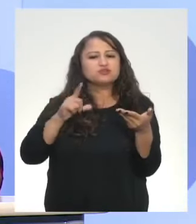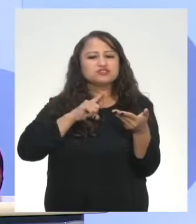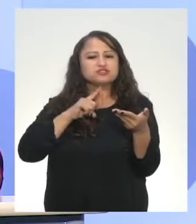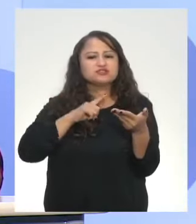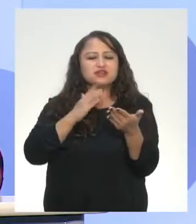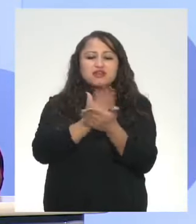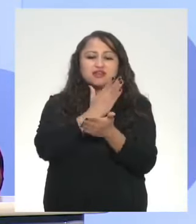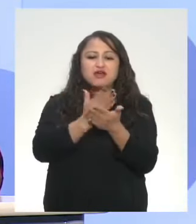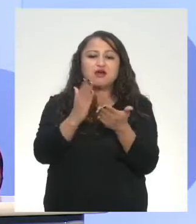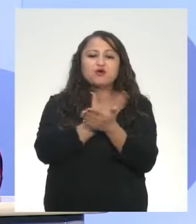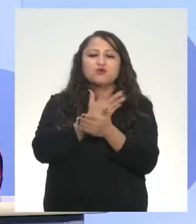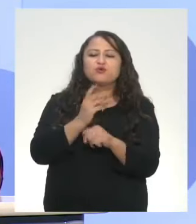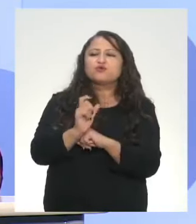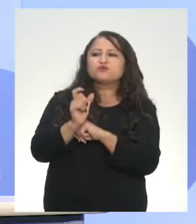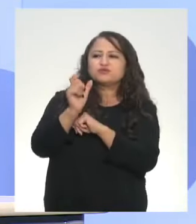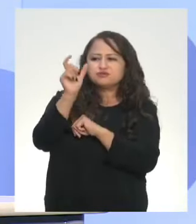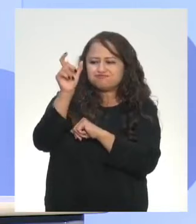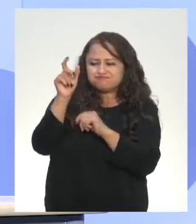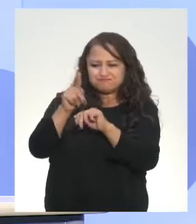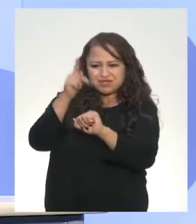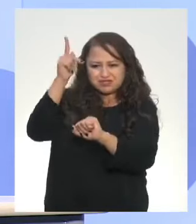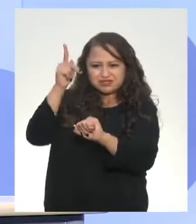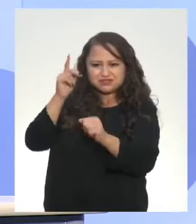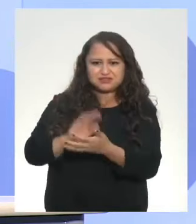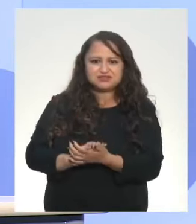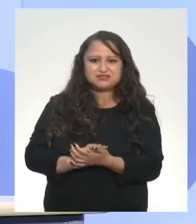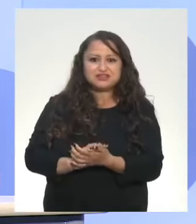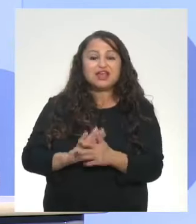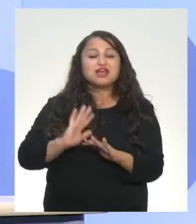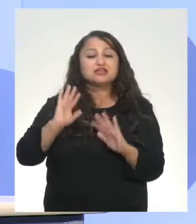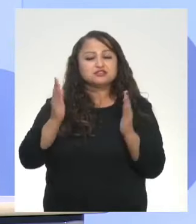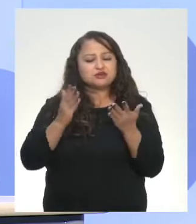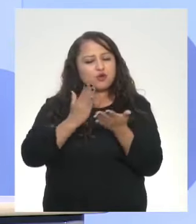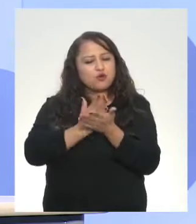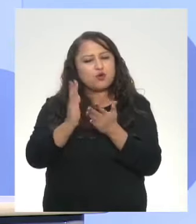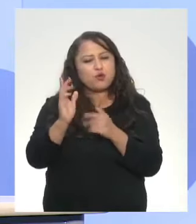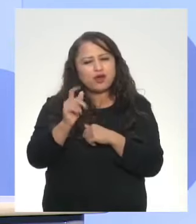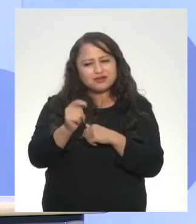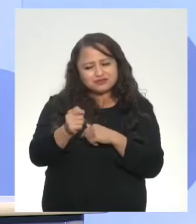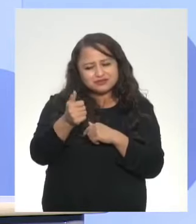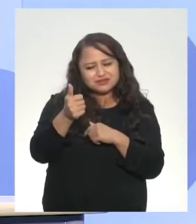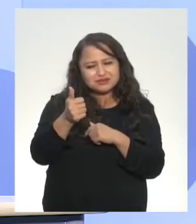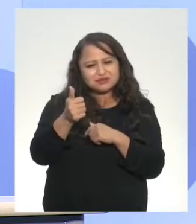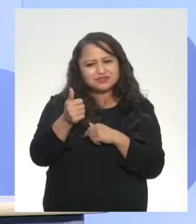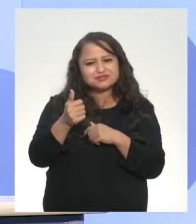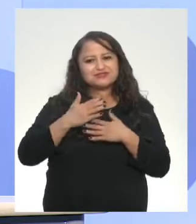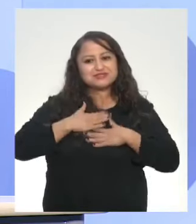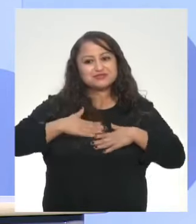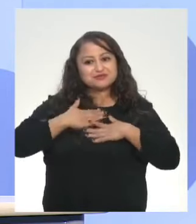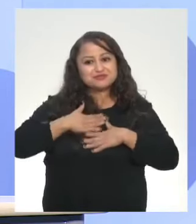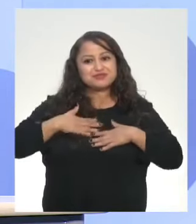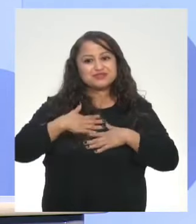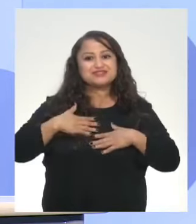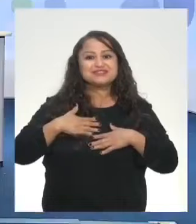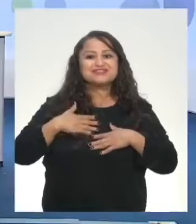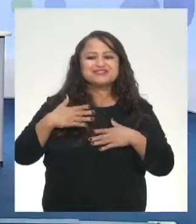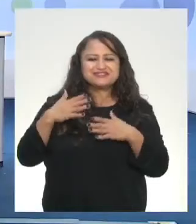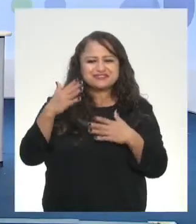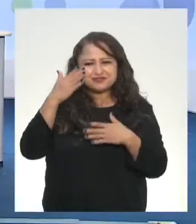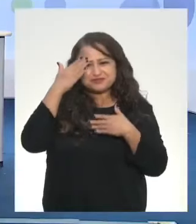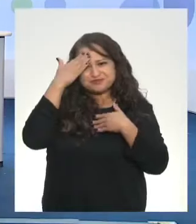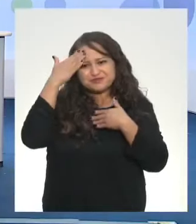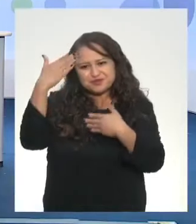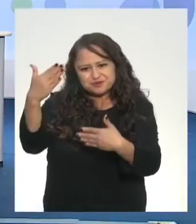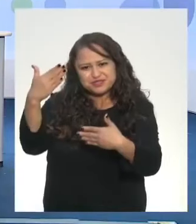alguns países. A gente já está chegando ao final da nossa aula, espero que vocês tenham gostado. Professor Alcides, muito obrigada